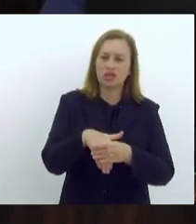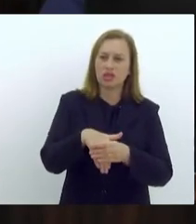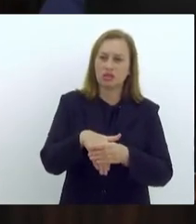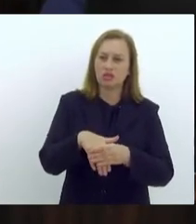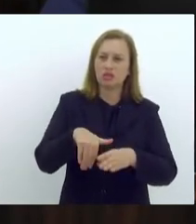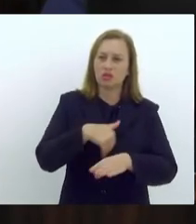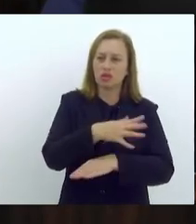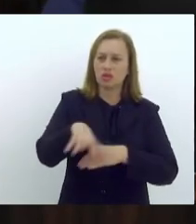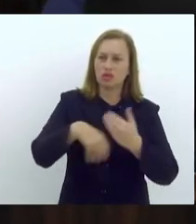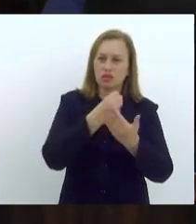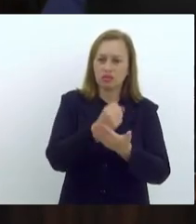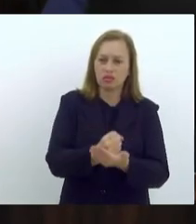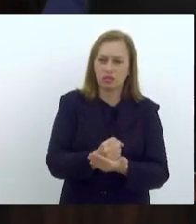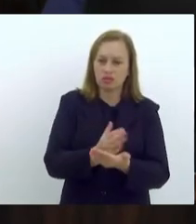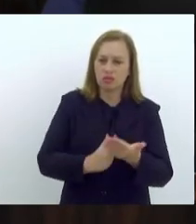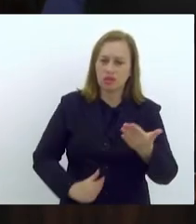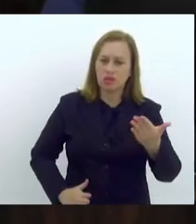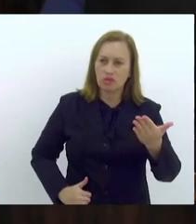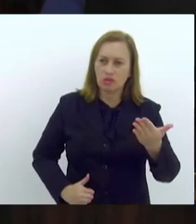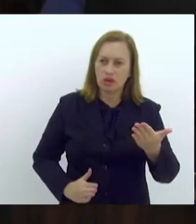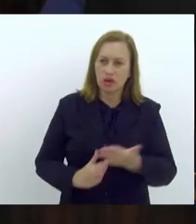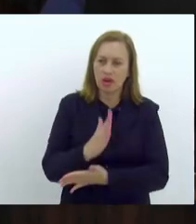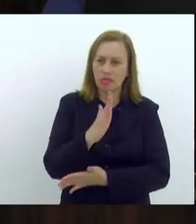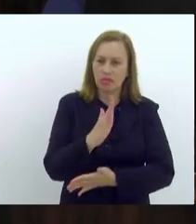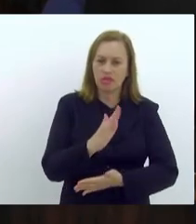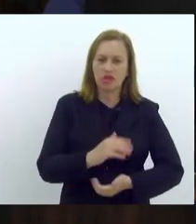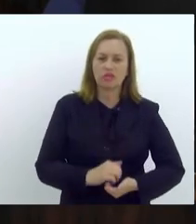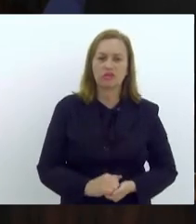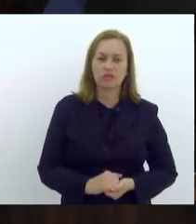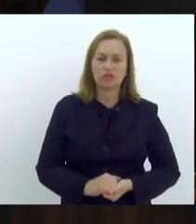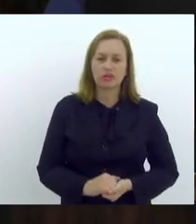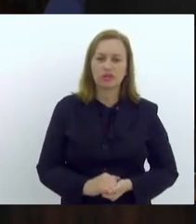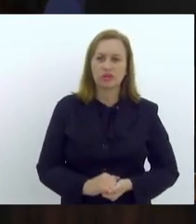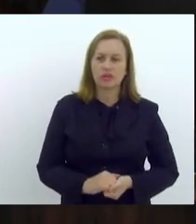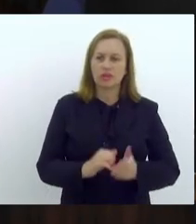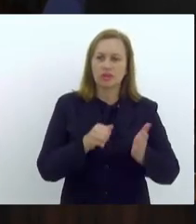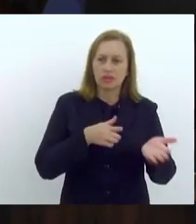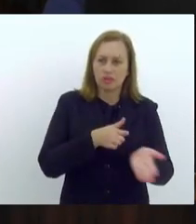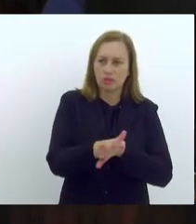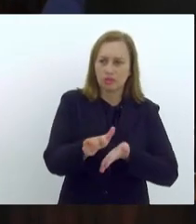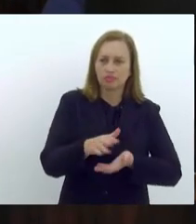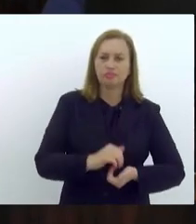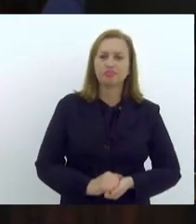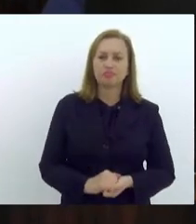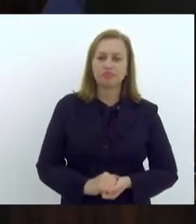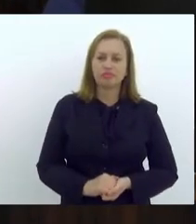votação. Os senhores que aprovam permaneçam como estão, aprovado, vai a publicação.